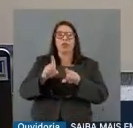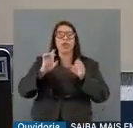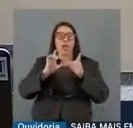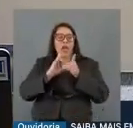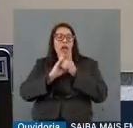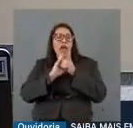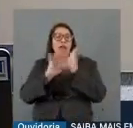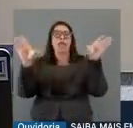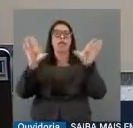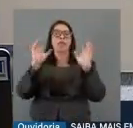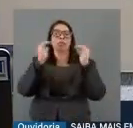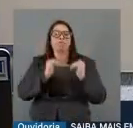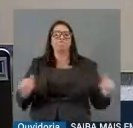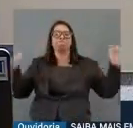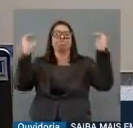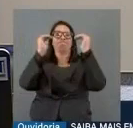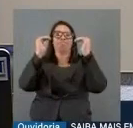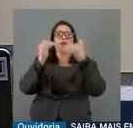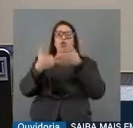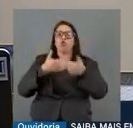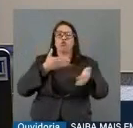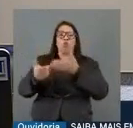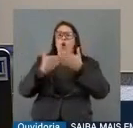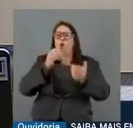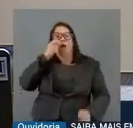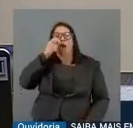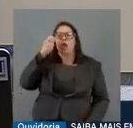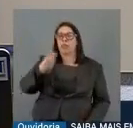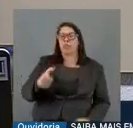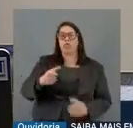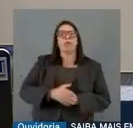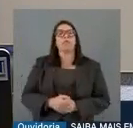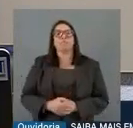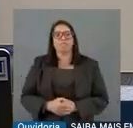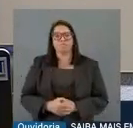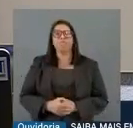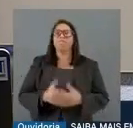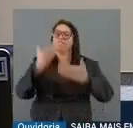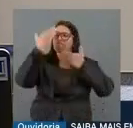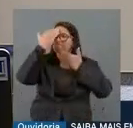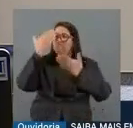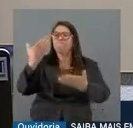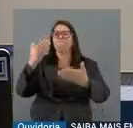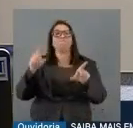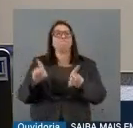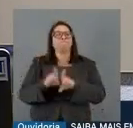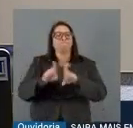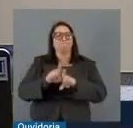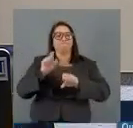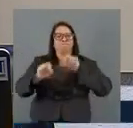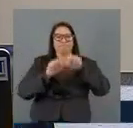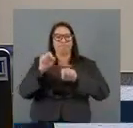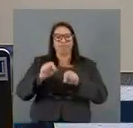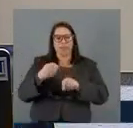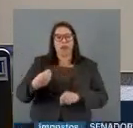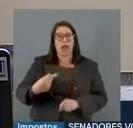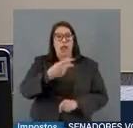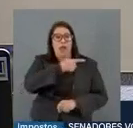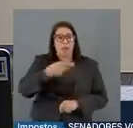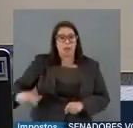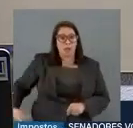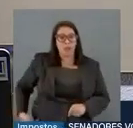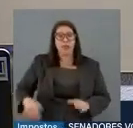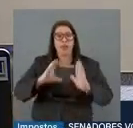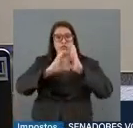anos, né? E aí é isso que realmente acontece, entendeu? Agora, ninguém esperava, né, que o Zanin,